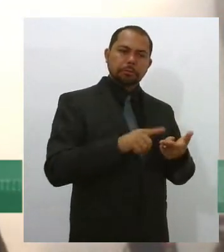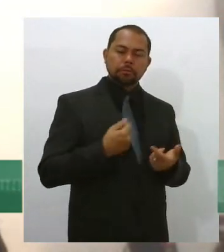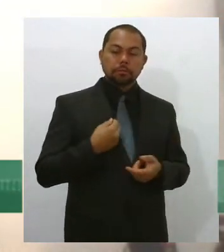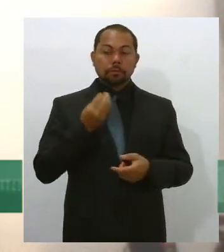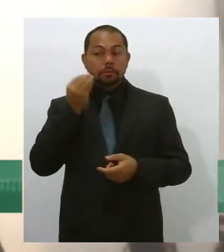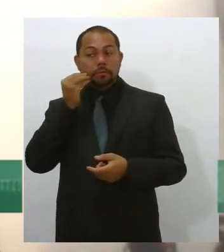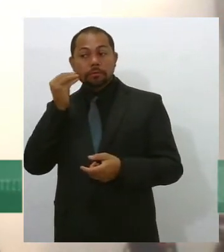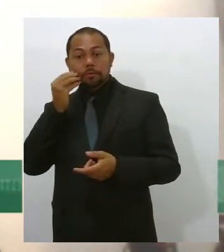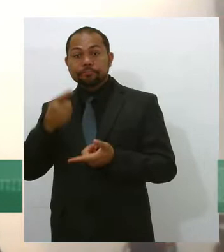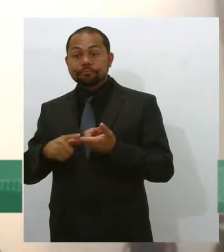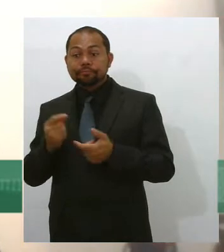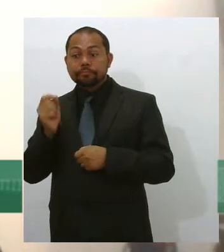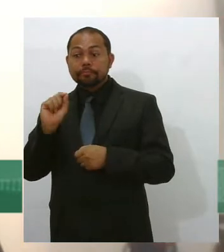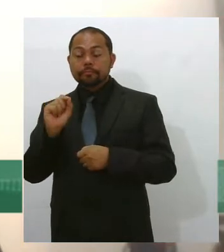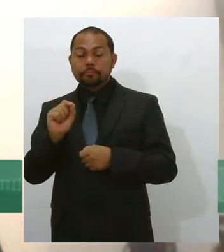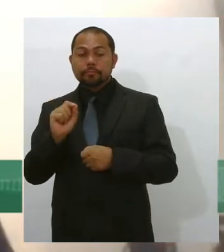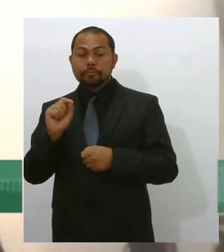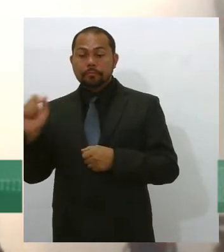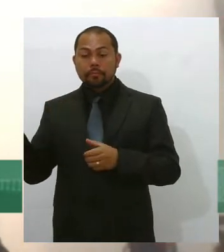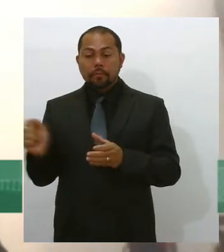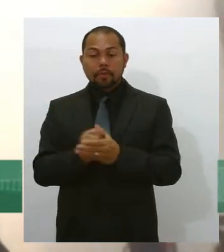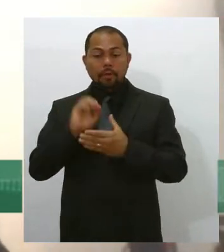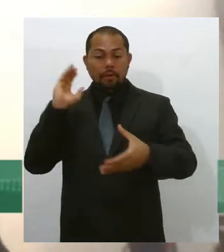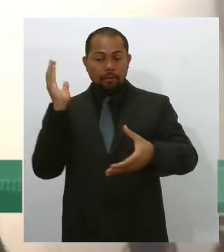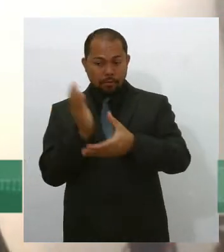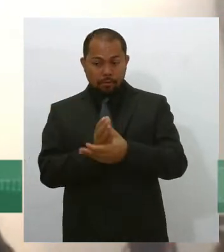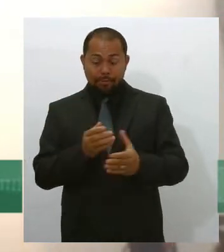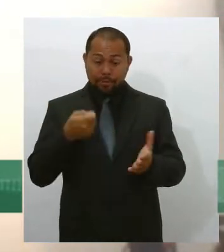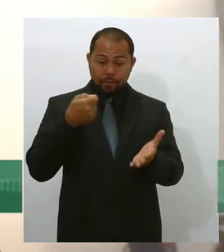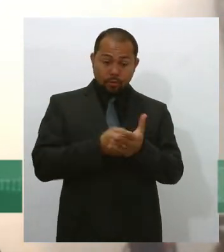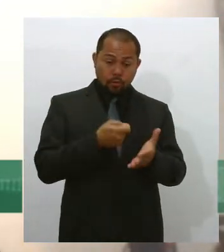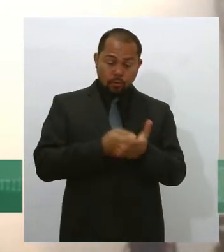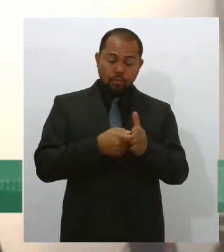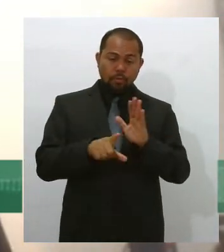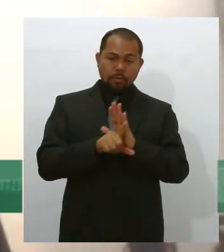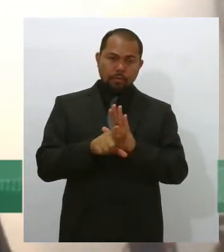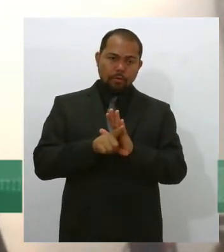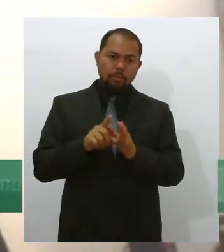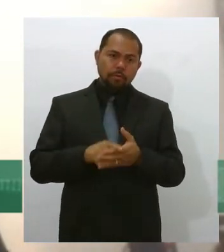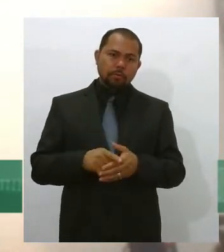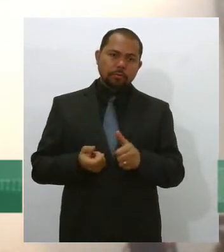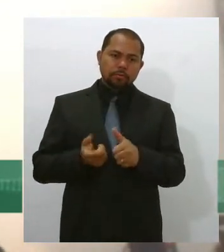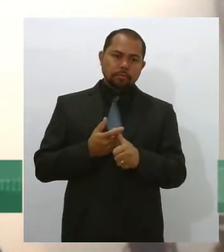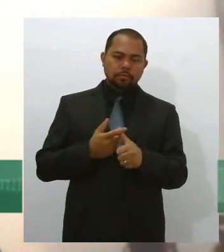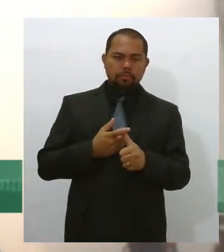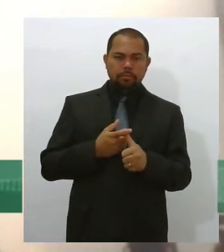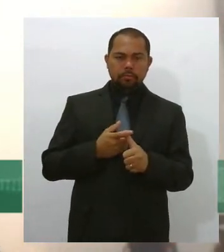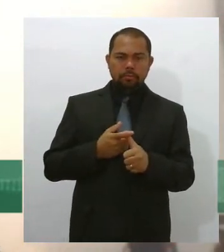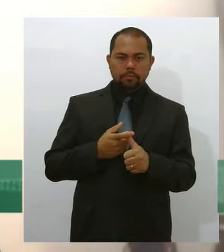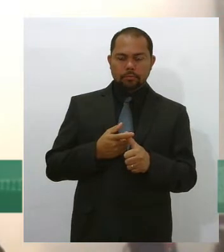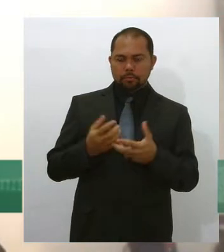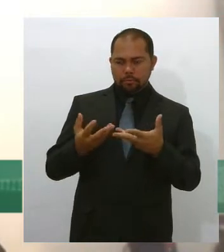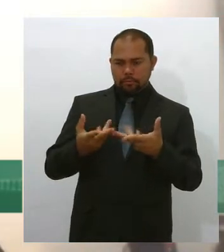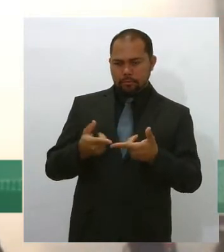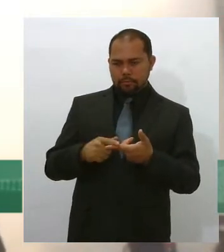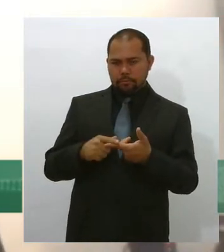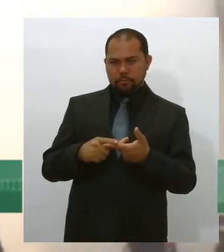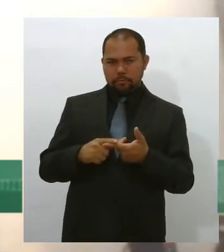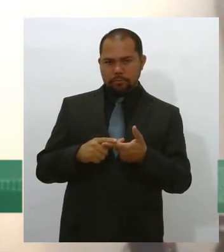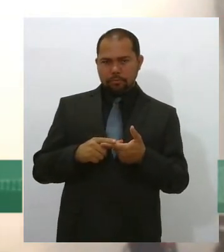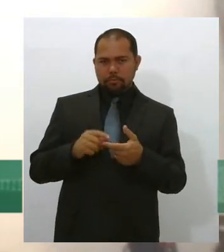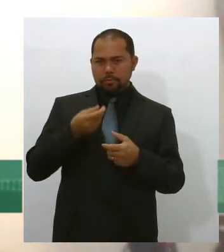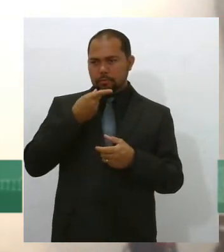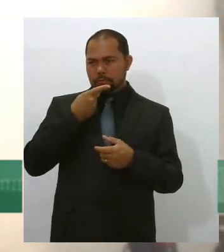decisão da justiça foi cumprimento da lei primeiro né porque você qualifica esses programas comprou do som independente